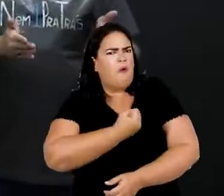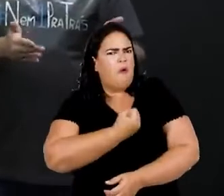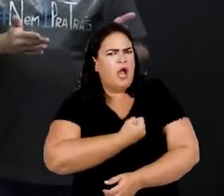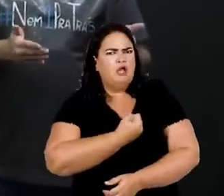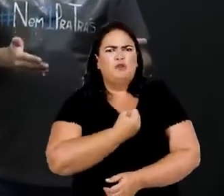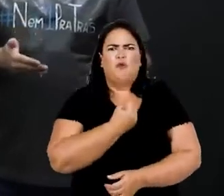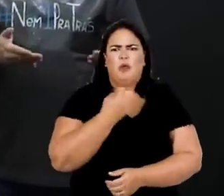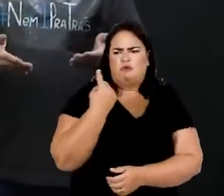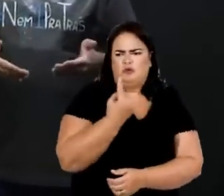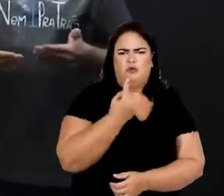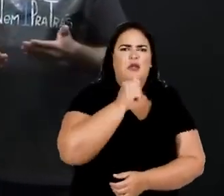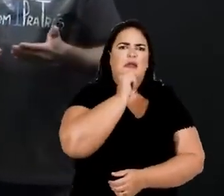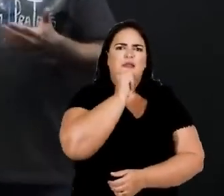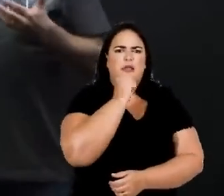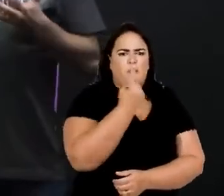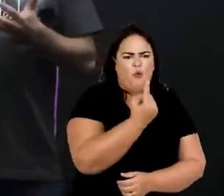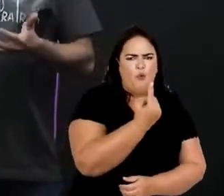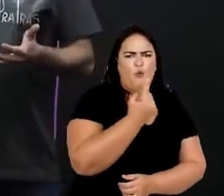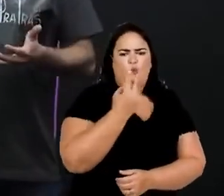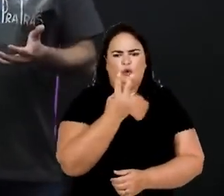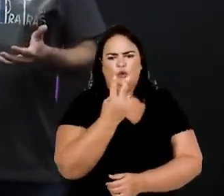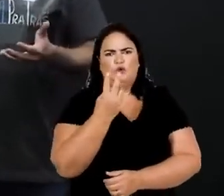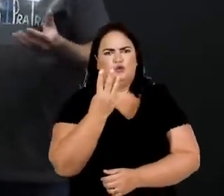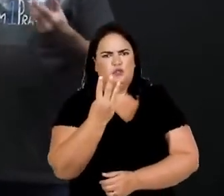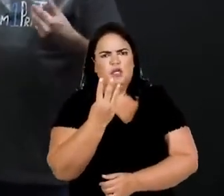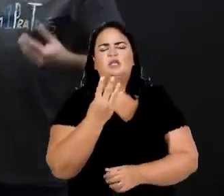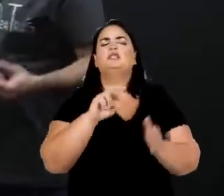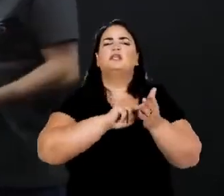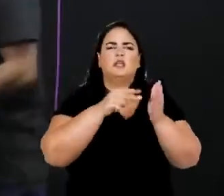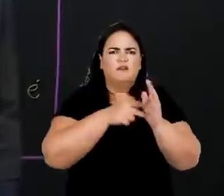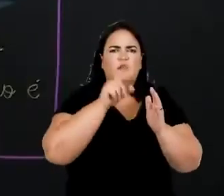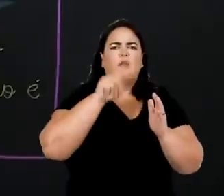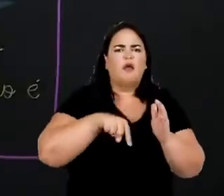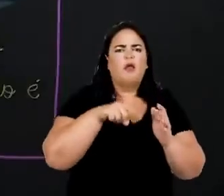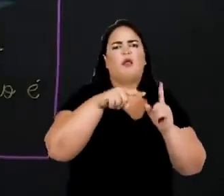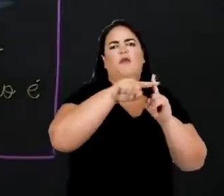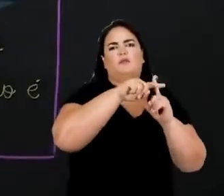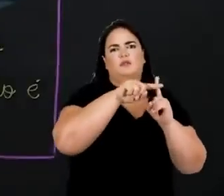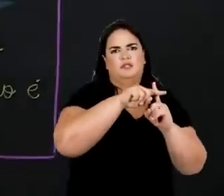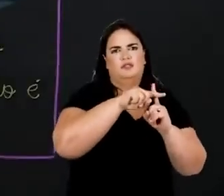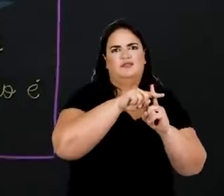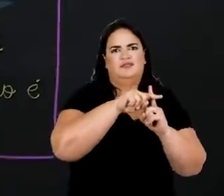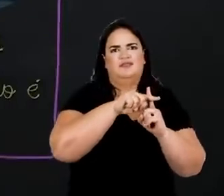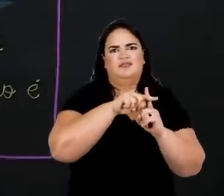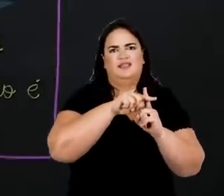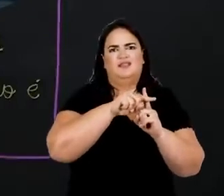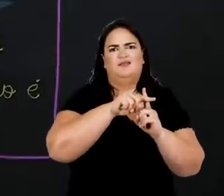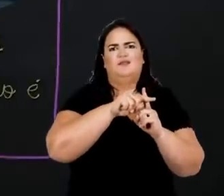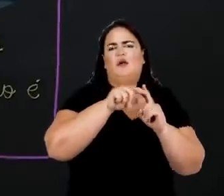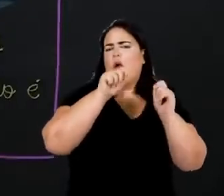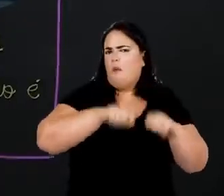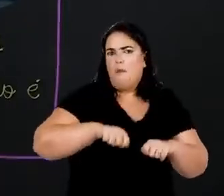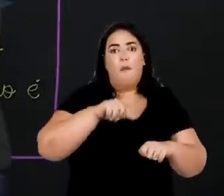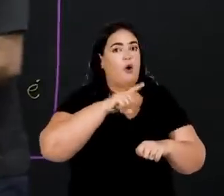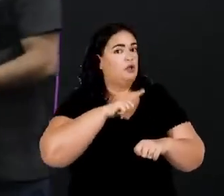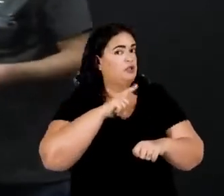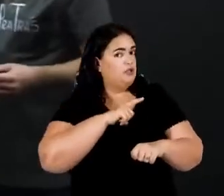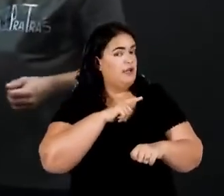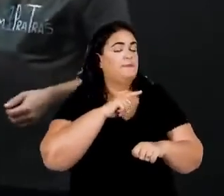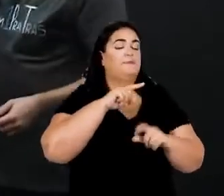Ele é considerado também como um número inteiro positivo logo então em dispositivos podem vir